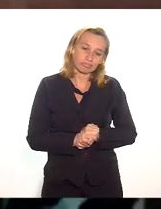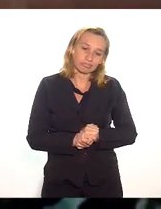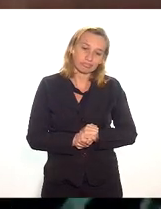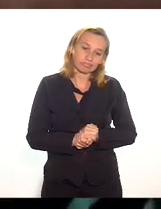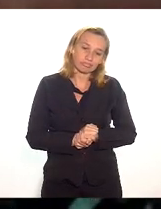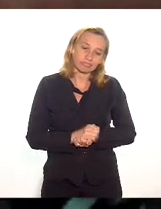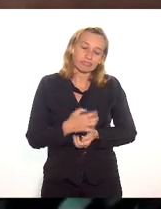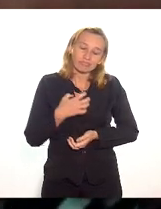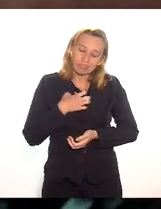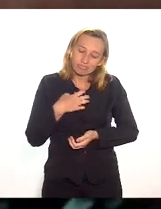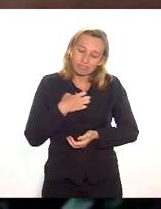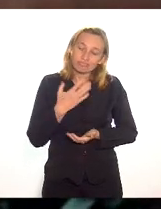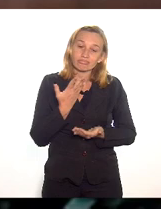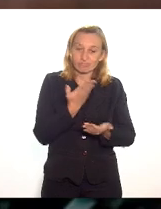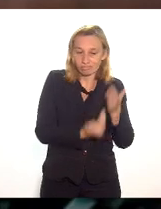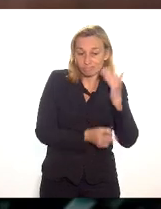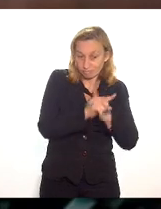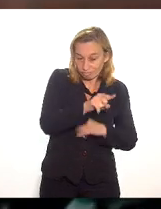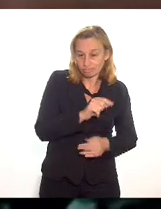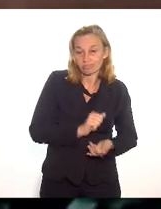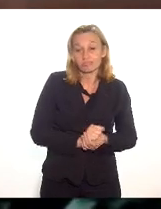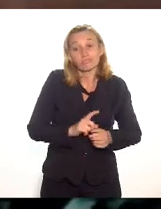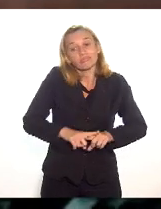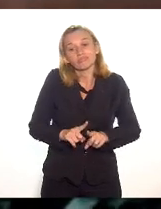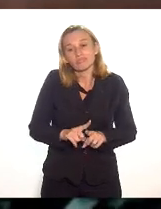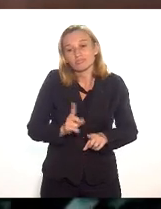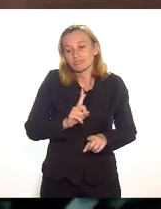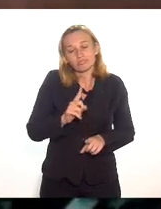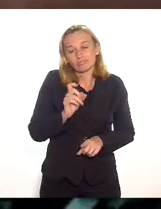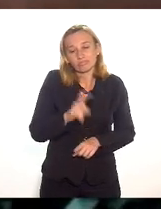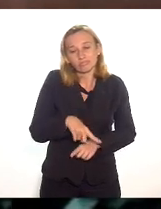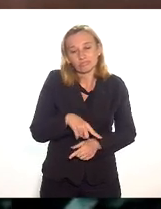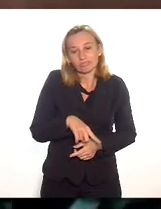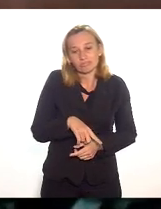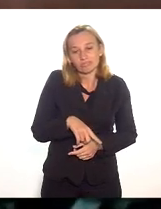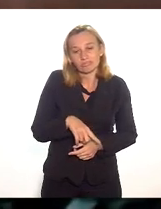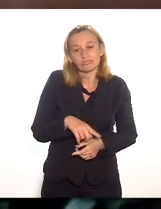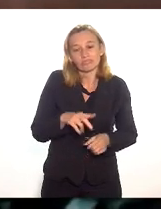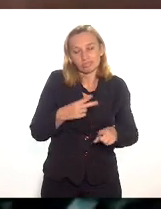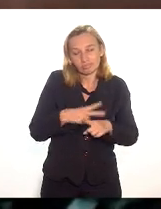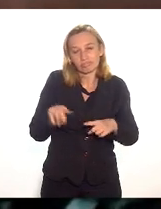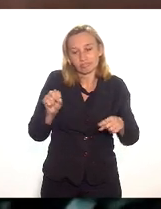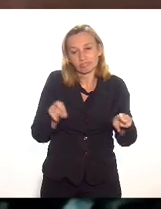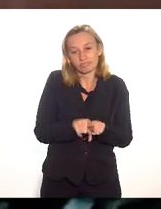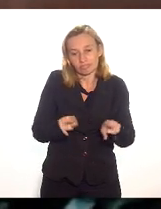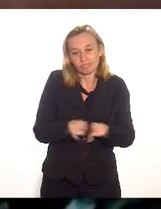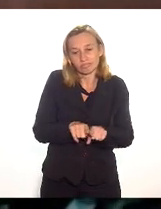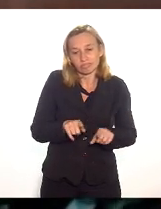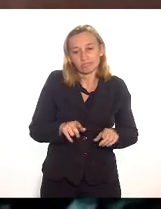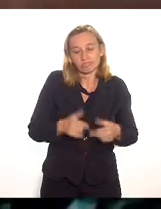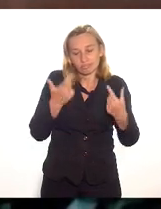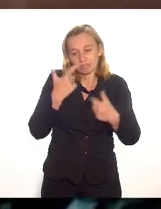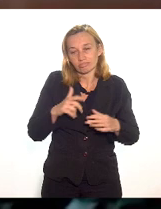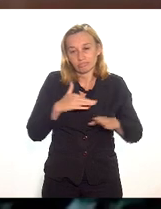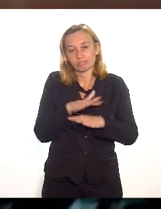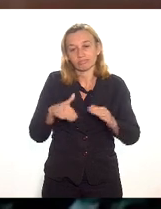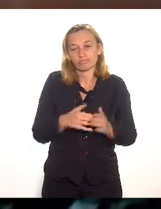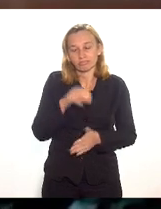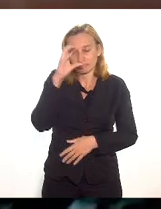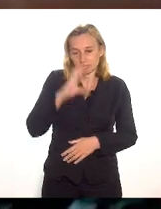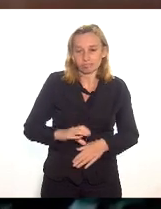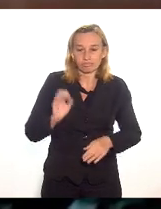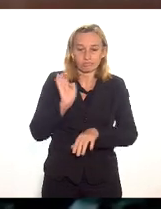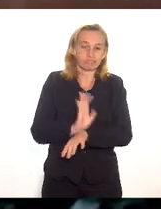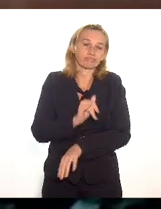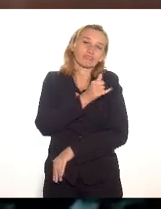se sentiram perdedores. Não são. São ganhadores enquanto cidadãos e cidadãs desse Estado